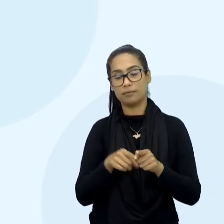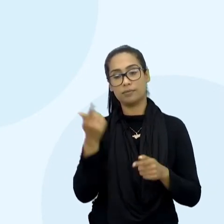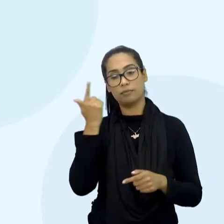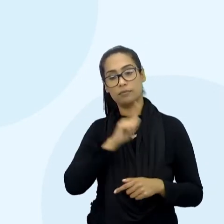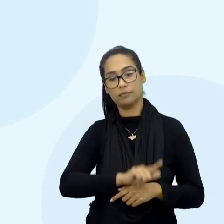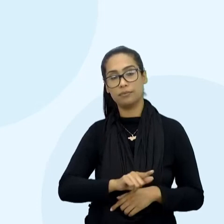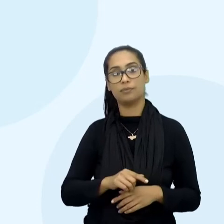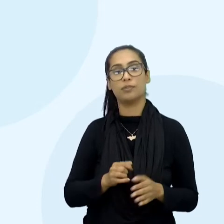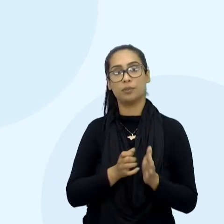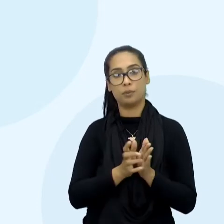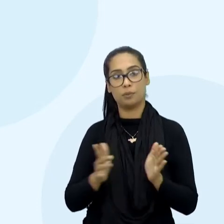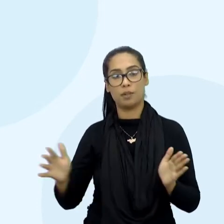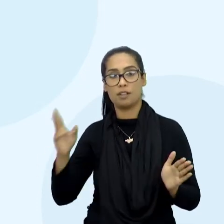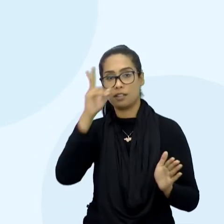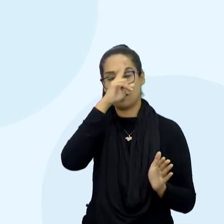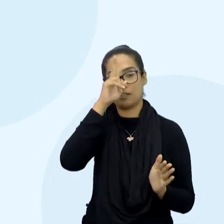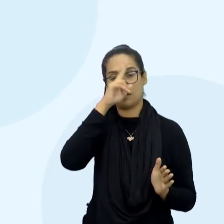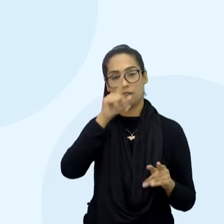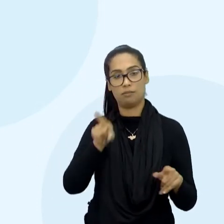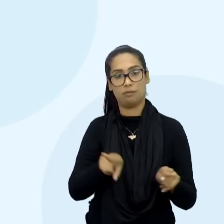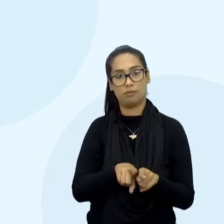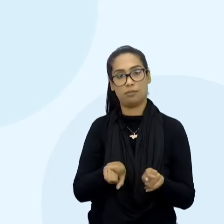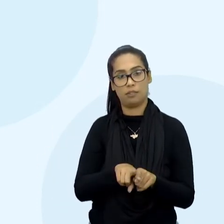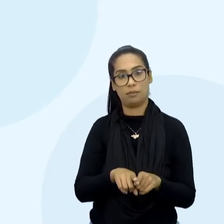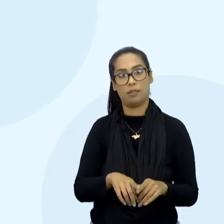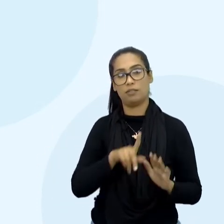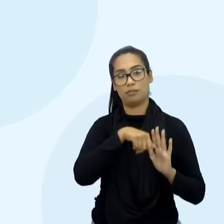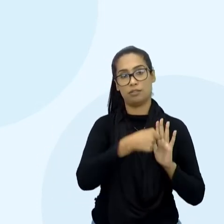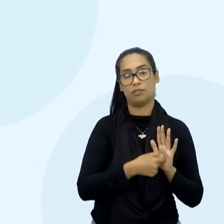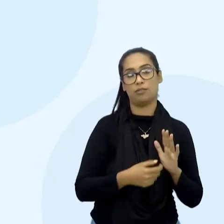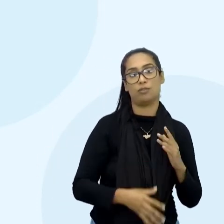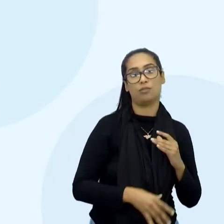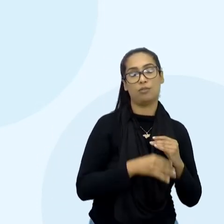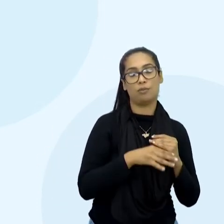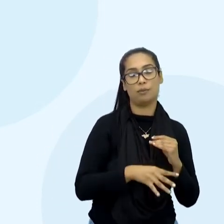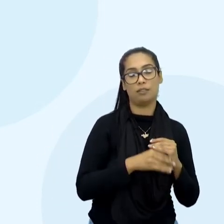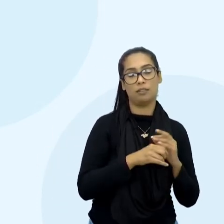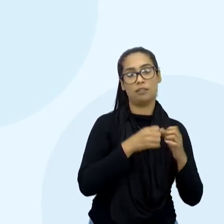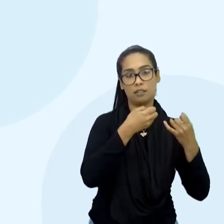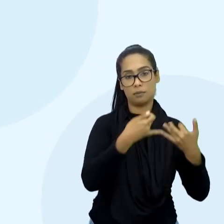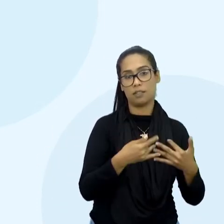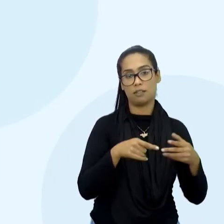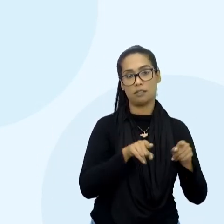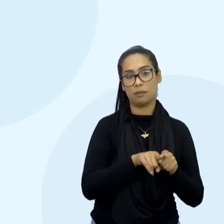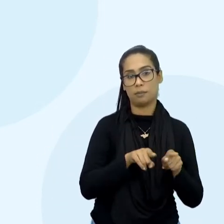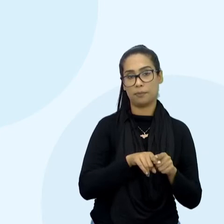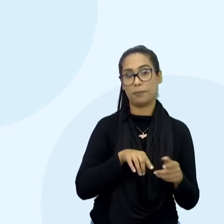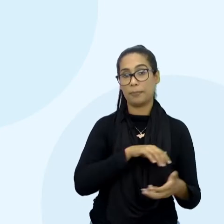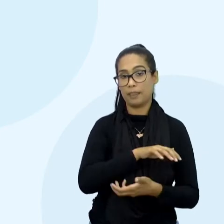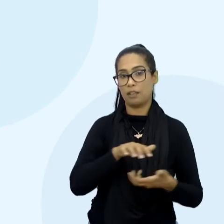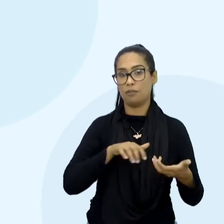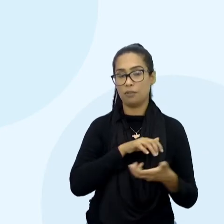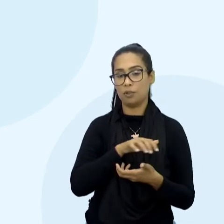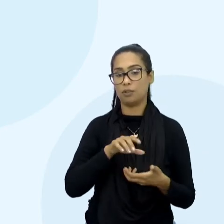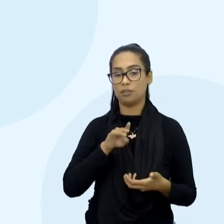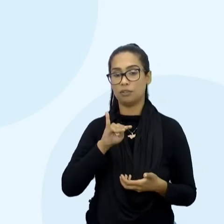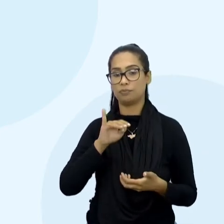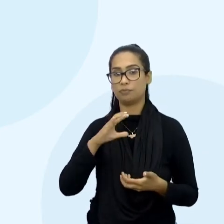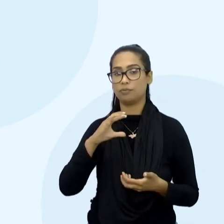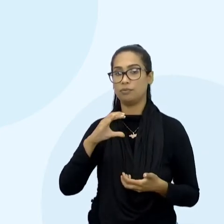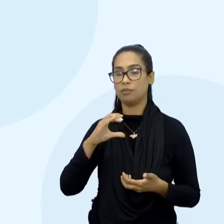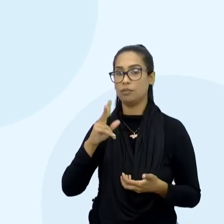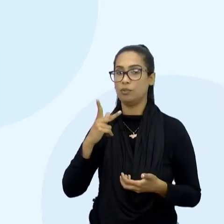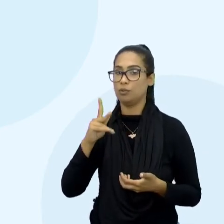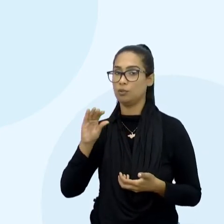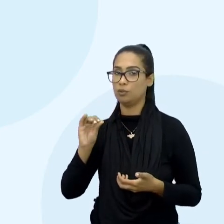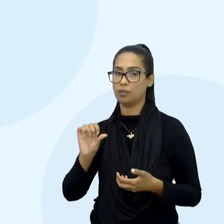processo histórico que está sendo narrado ali. A Mafé falou da Revolução dos Bichos, eu quero dizer que não é um livro difícil. Não, de